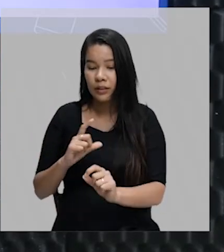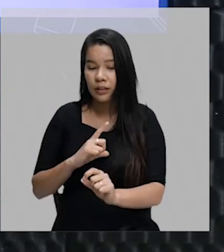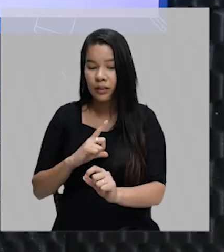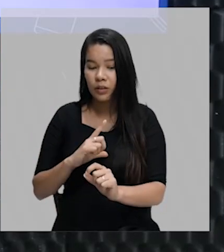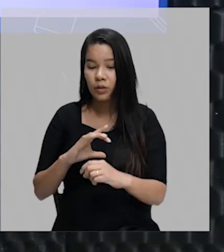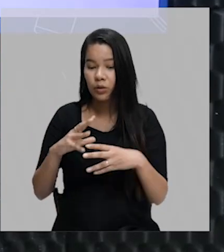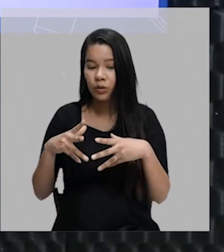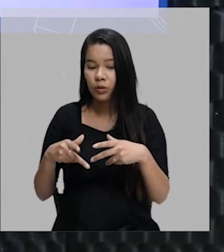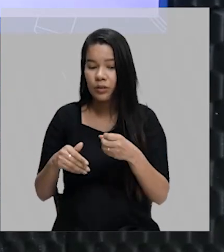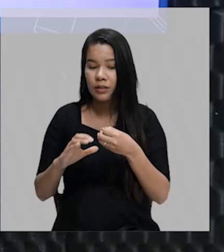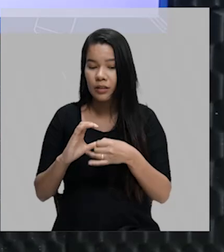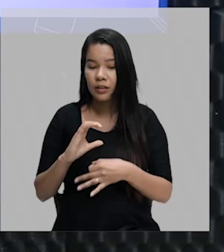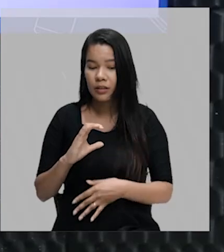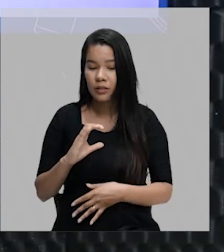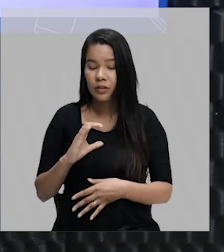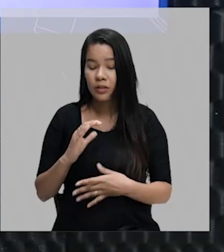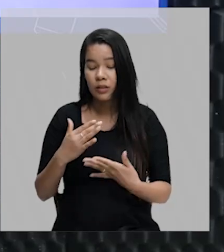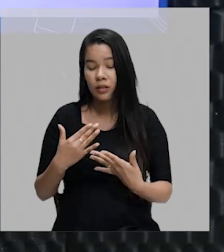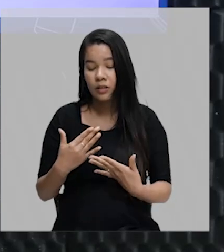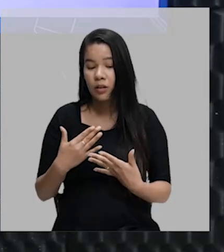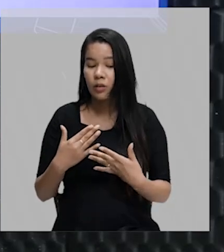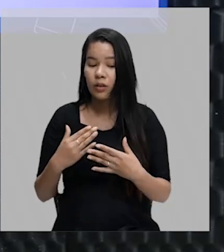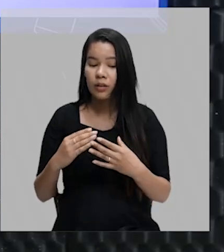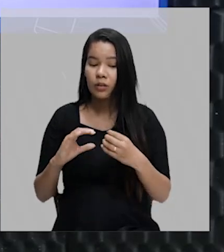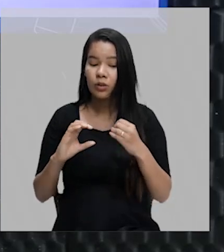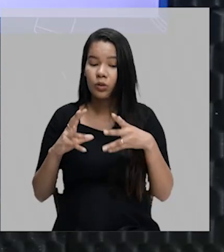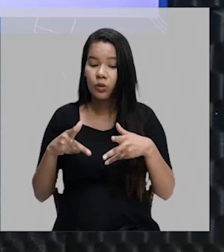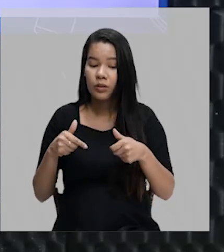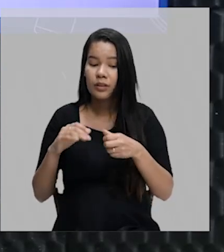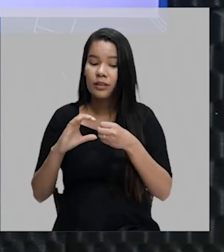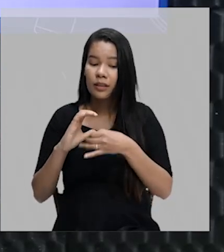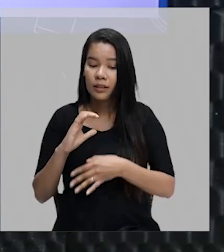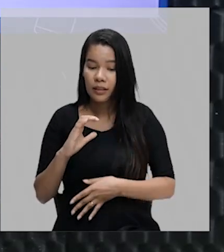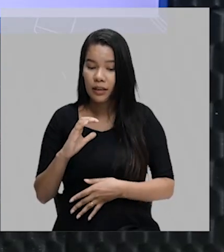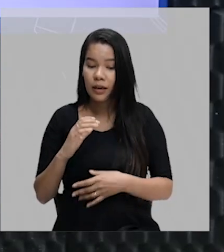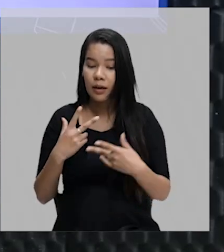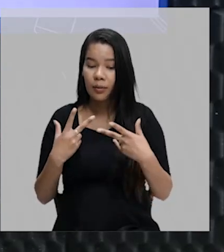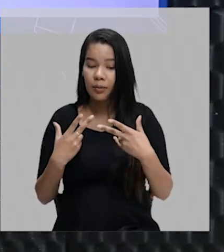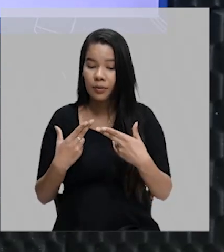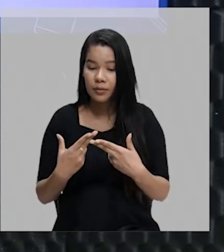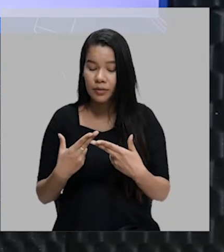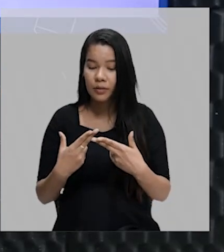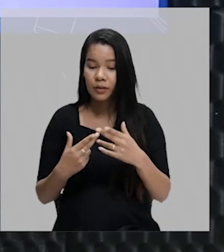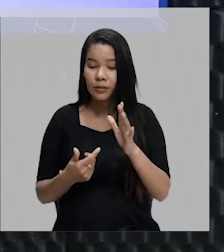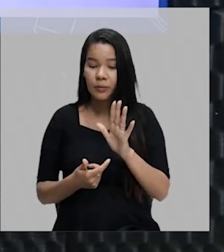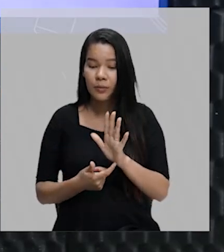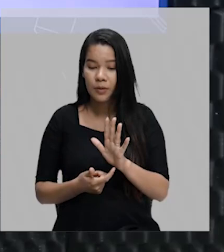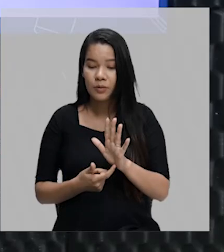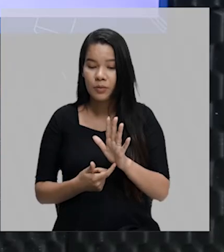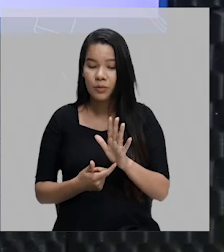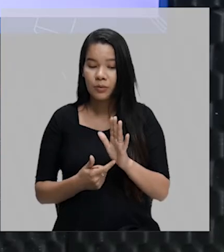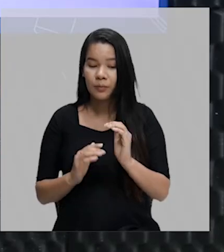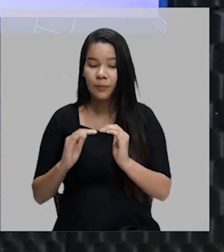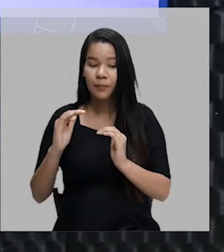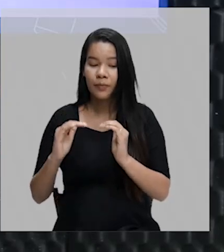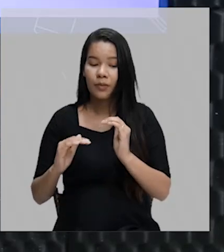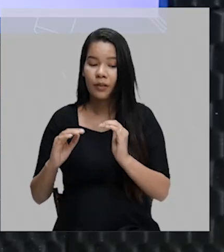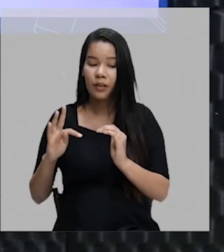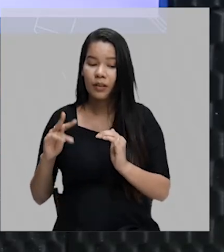indivíduo apresentarão o mesmo grau de heterose. Pessoal, isso aqui é falso, por quê? Em alguns